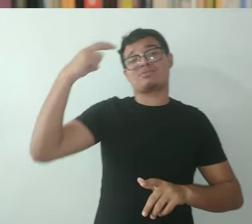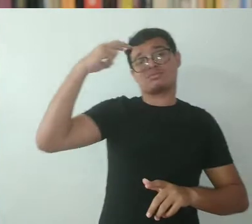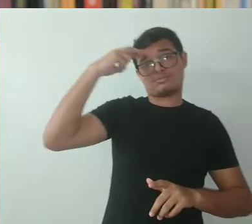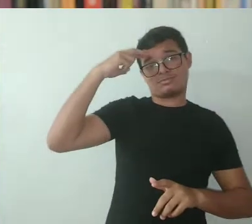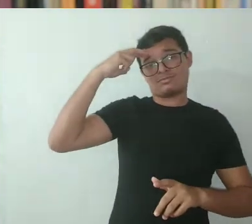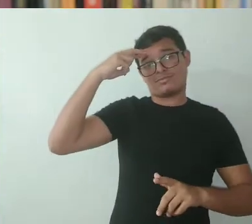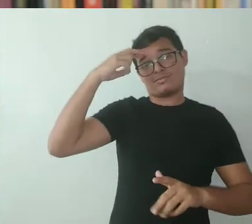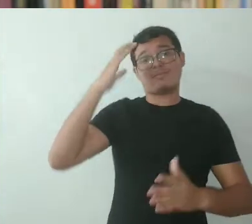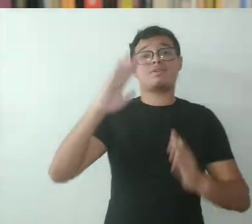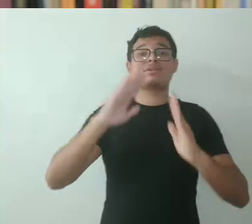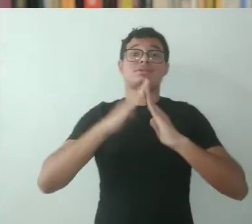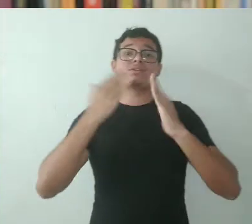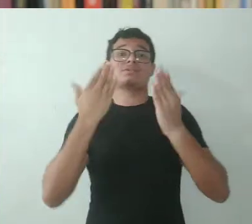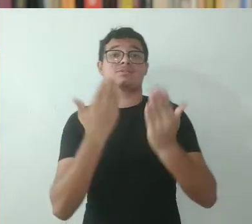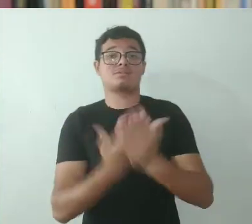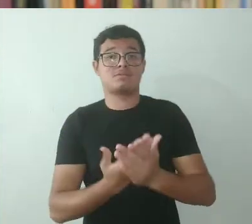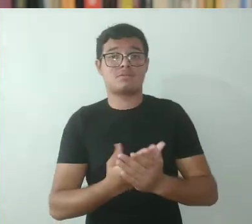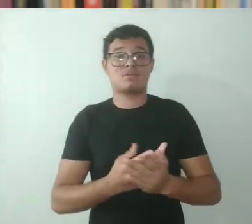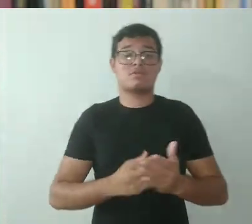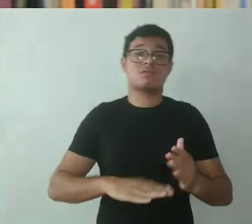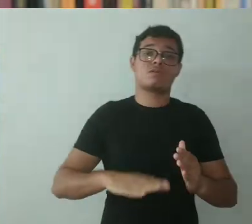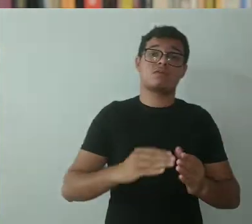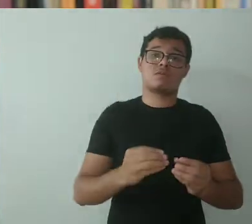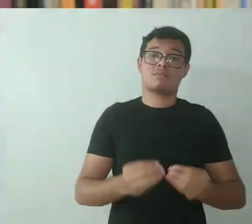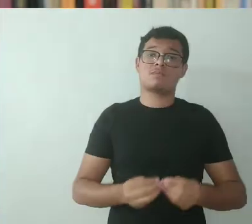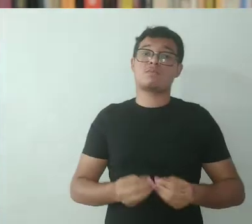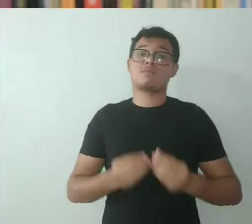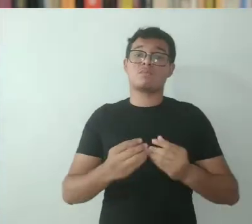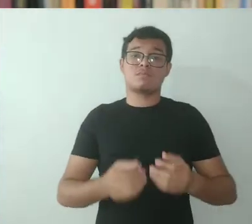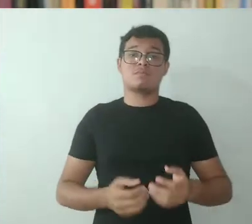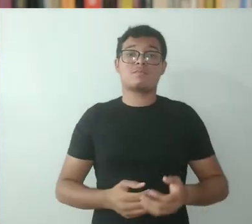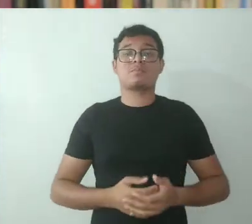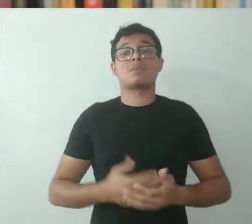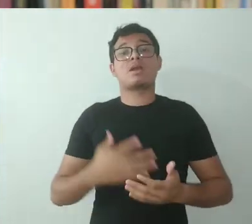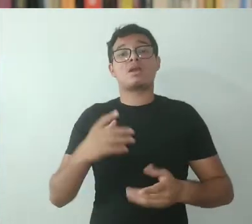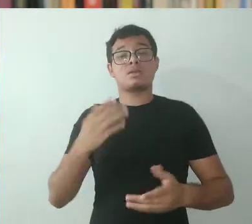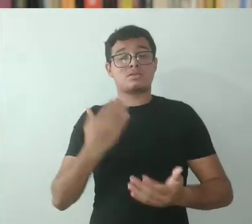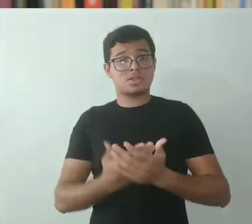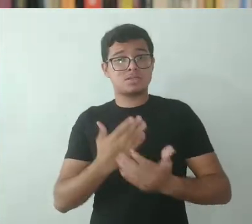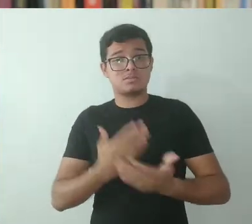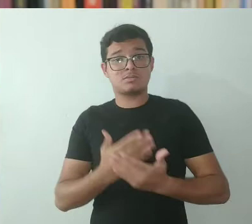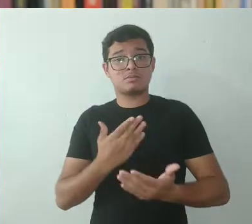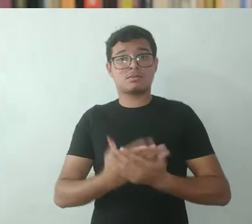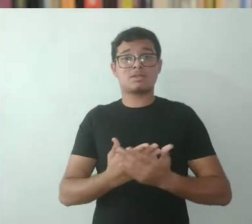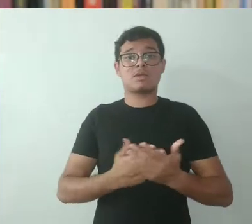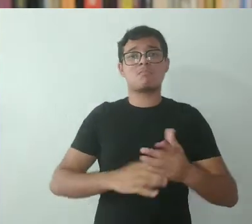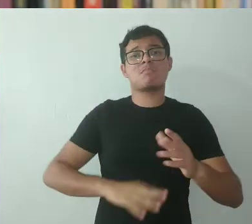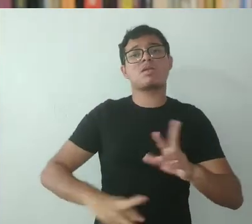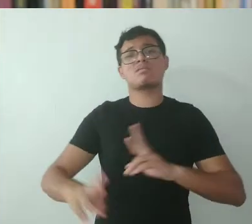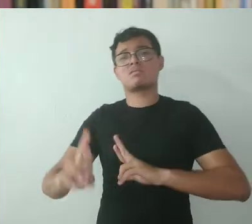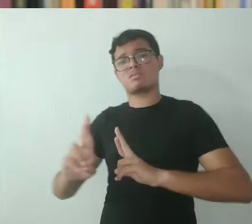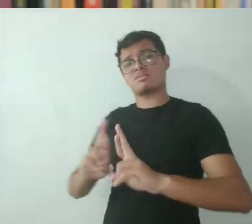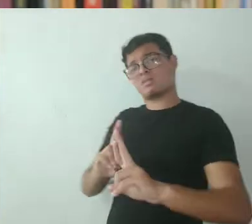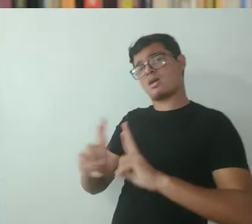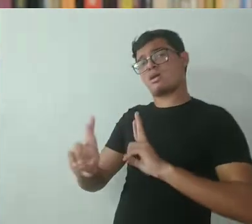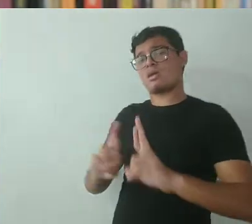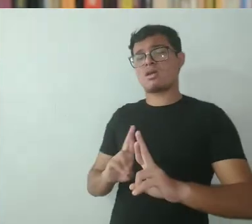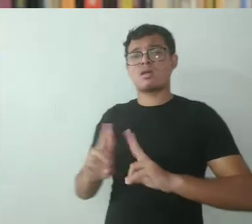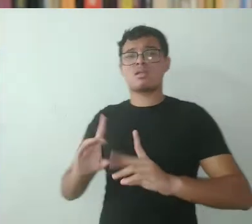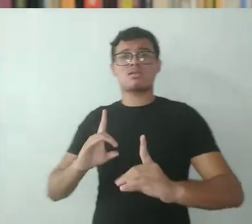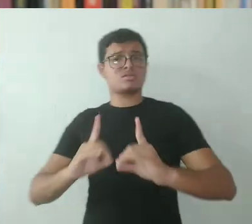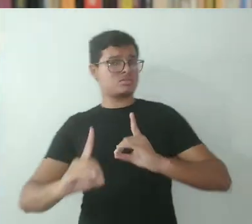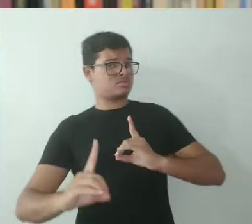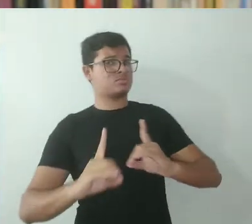a escola como estrutura, a gente pode estudar, inclusive, as nossas relações sociais. como